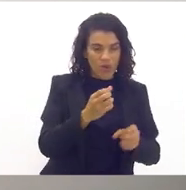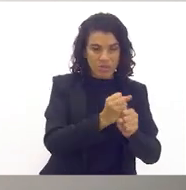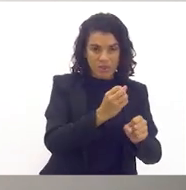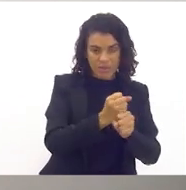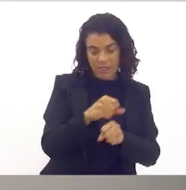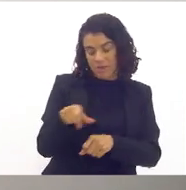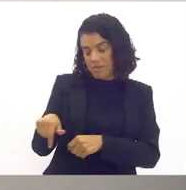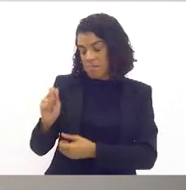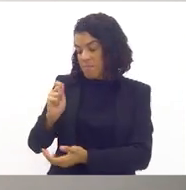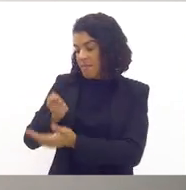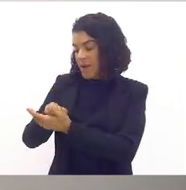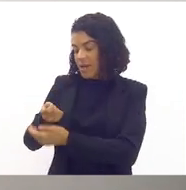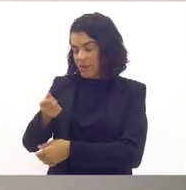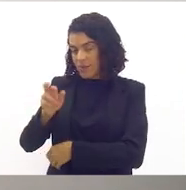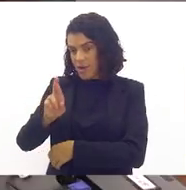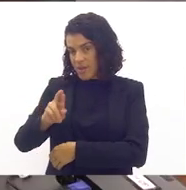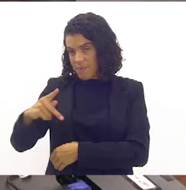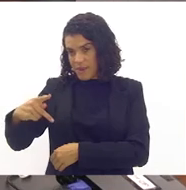RP.